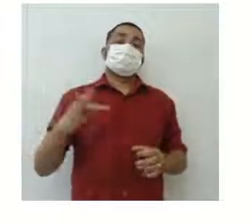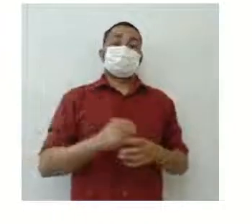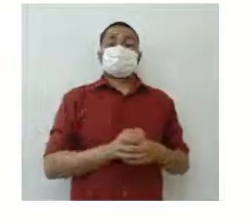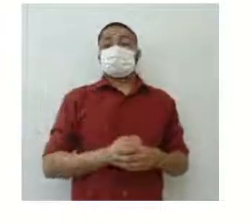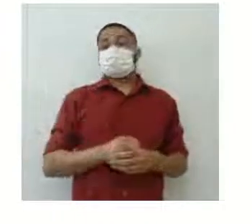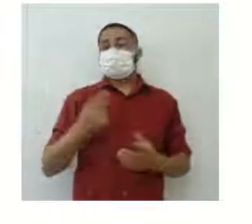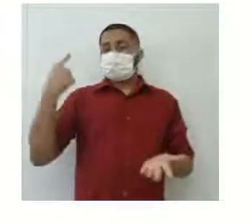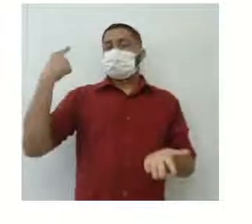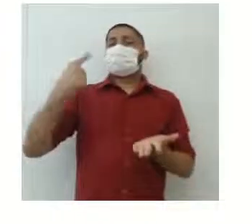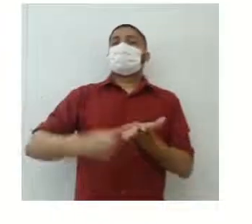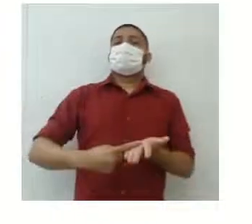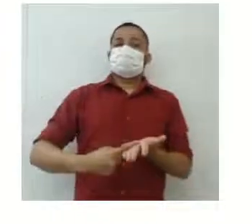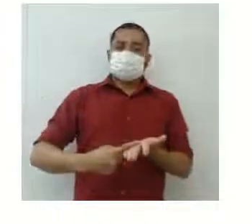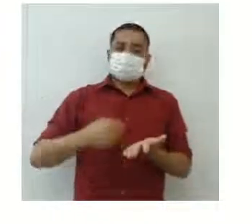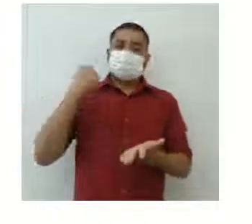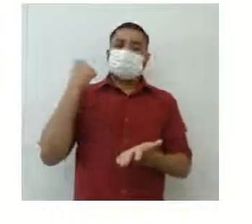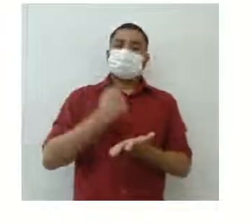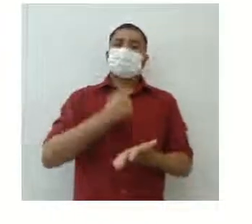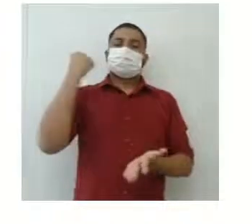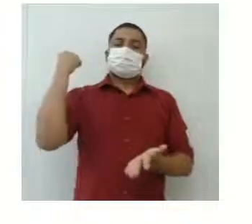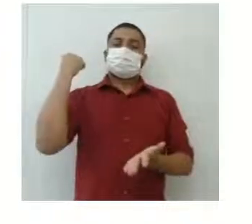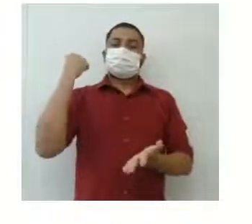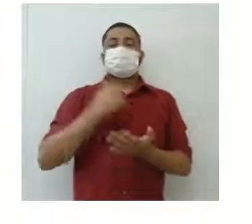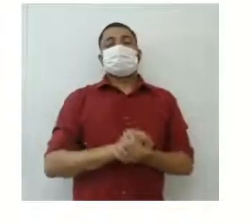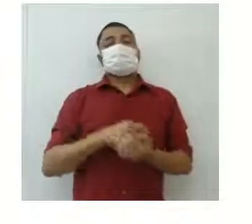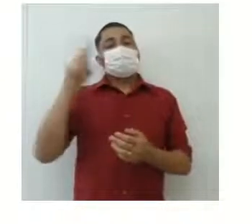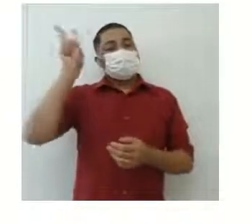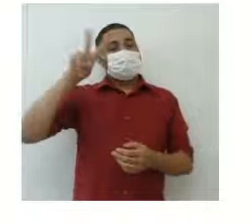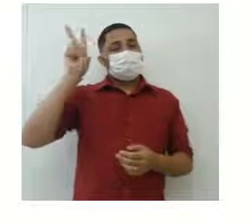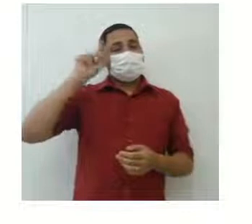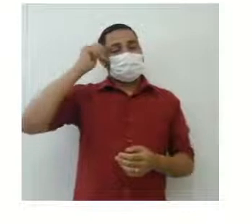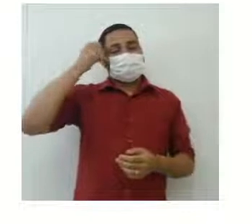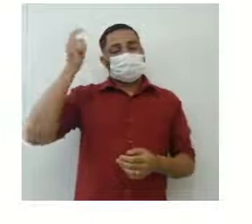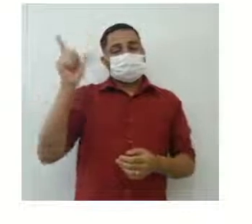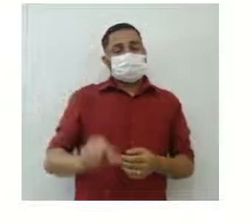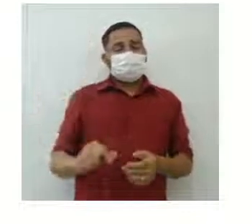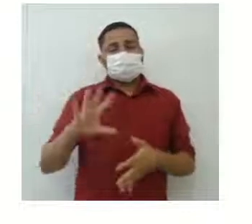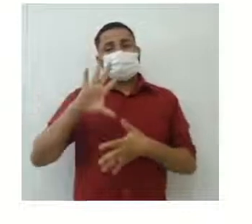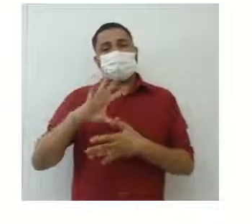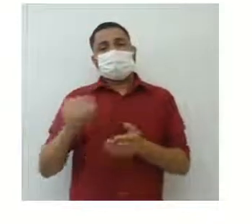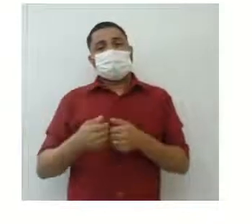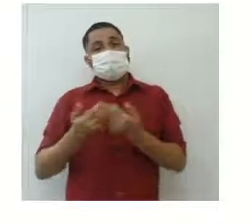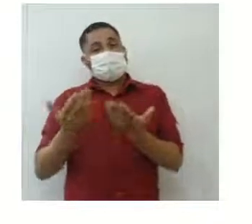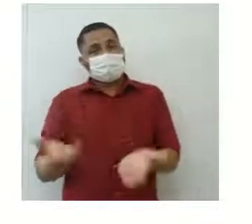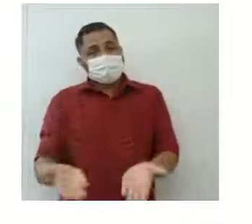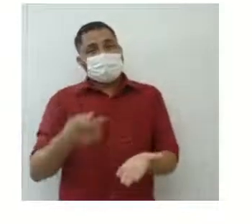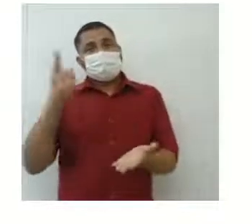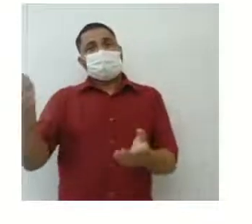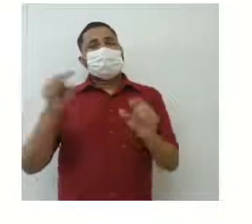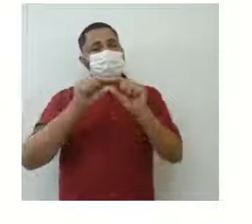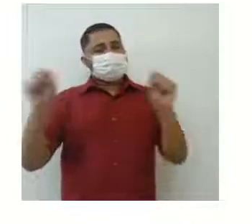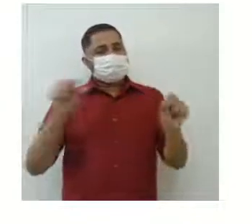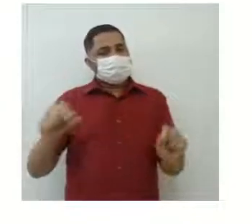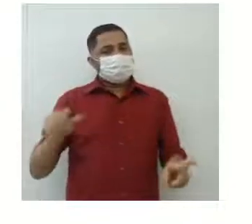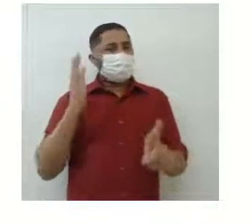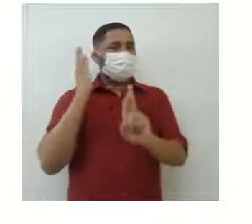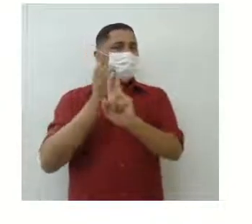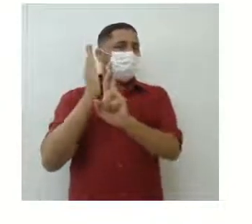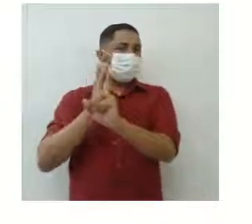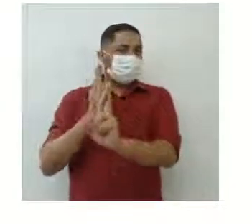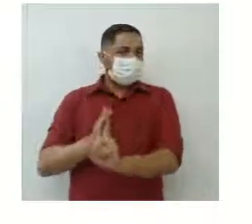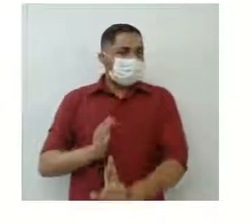um marco na história dos africanos dentro da América. Então eu deixo para vocês aí uma referência, né? Então, e aqueles que